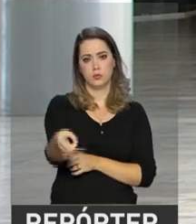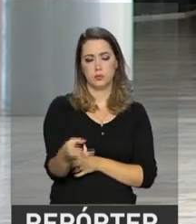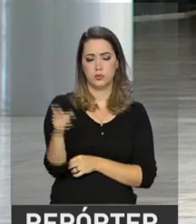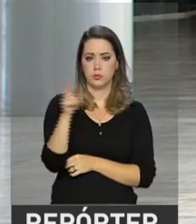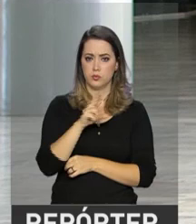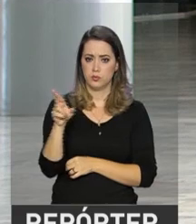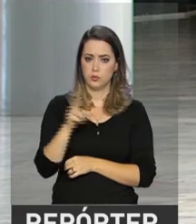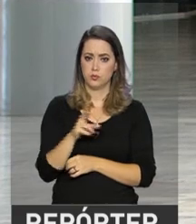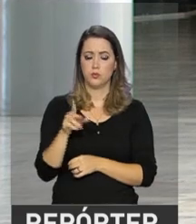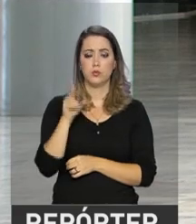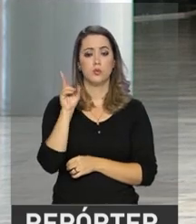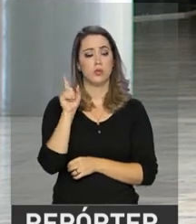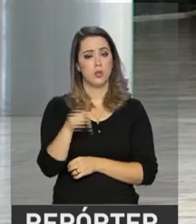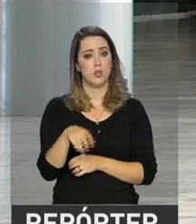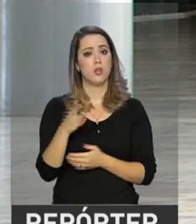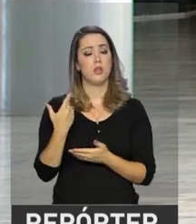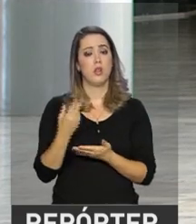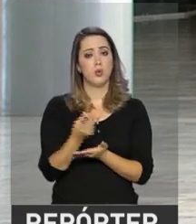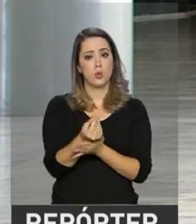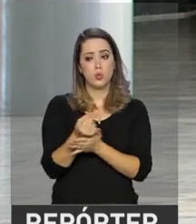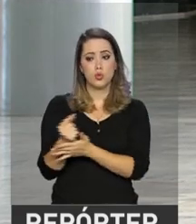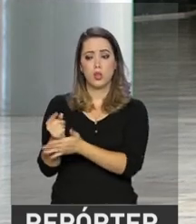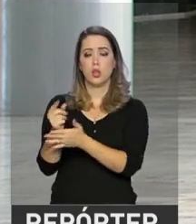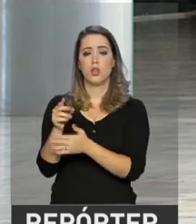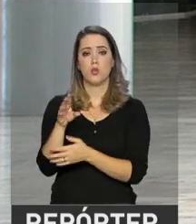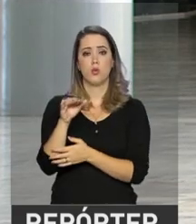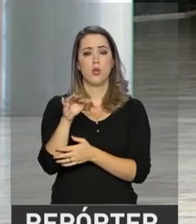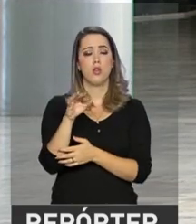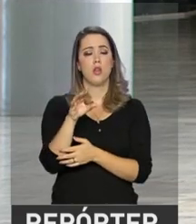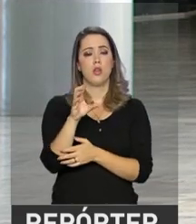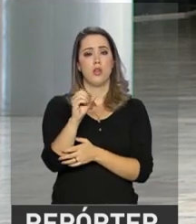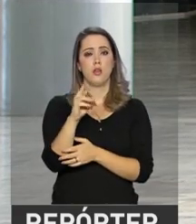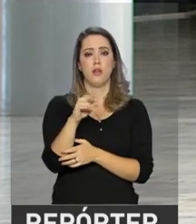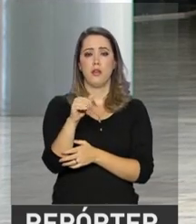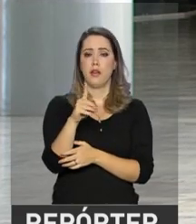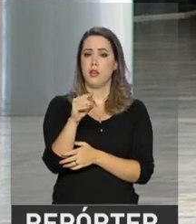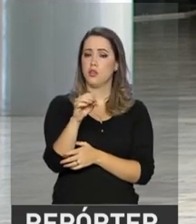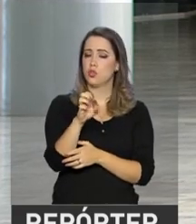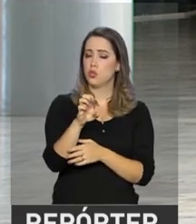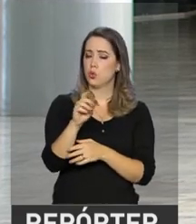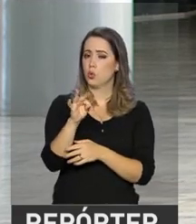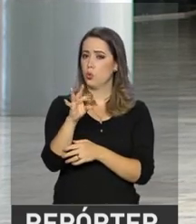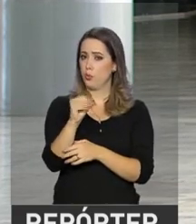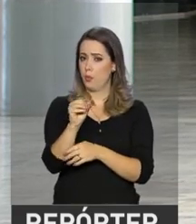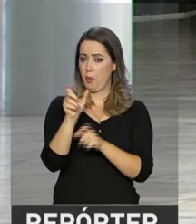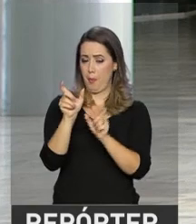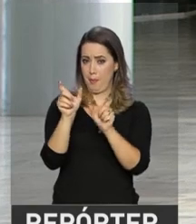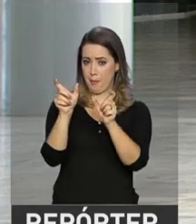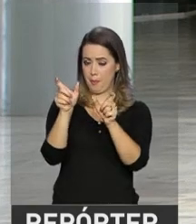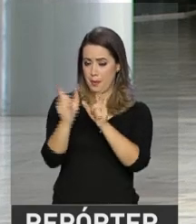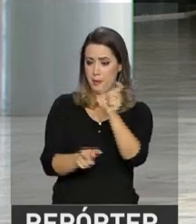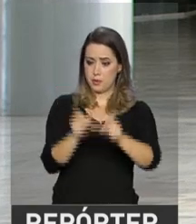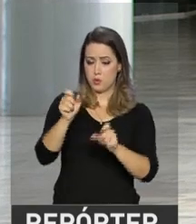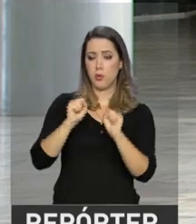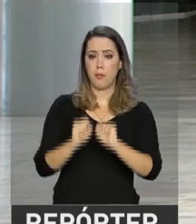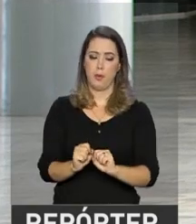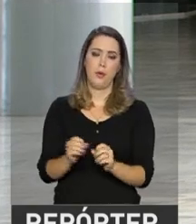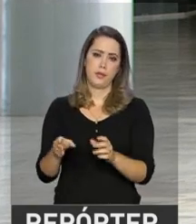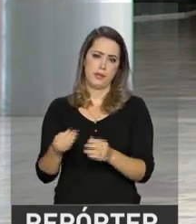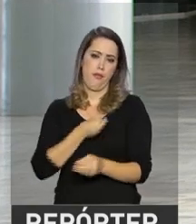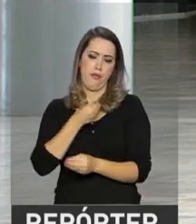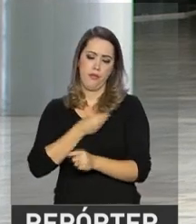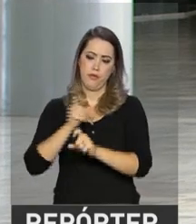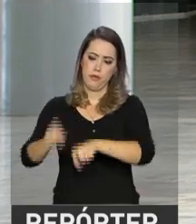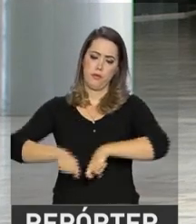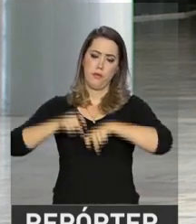R$ 97 milhões dos chamados créditos de instalação, que são aquelas linhas de financiamento para que o agricultor possa se instalar na nova posse,